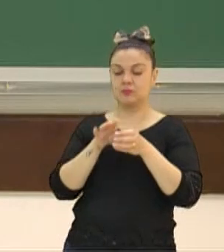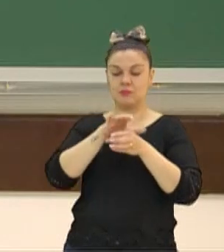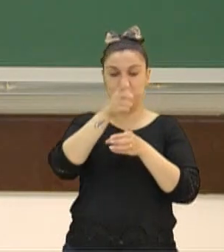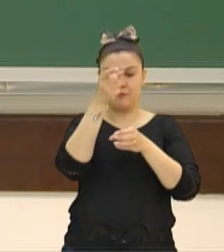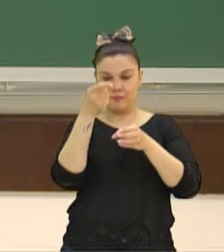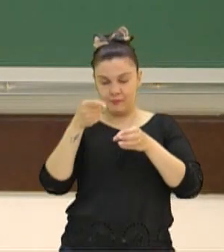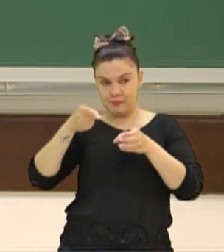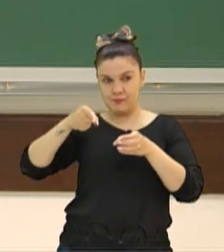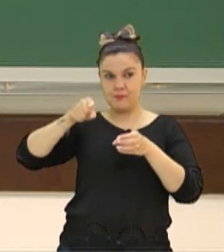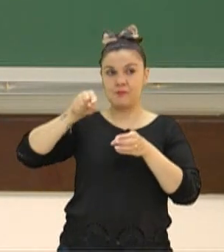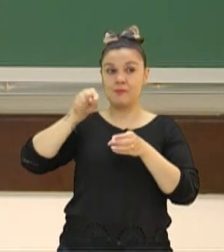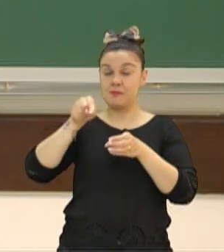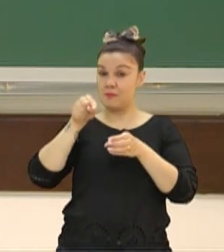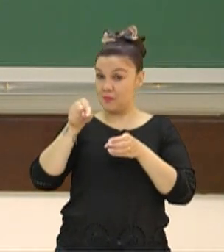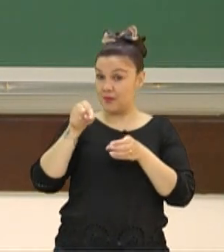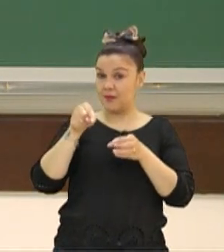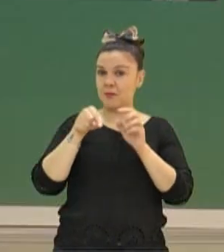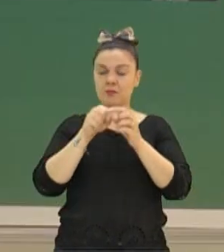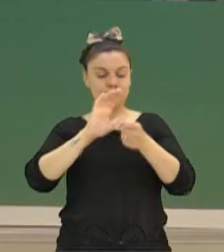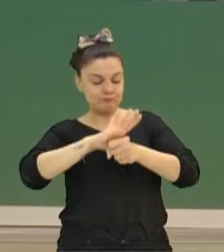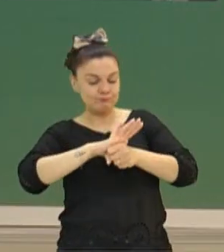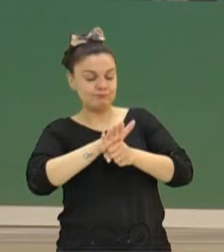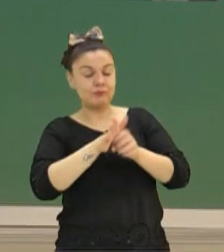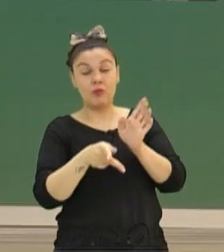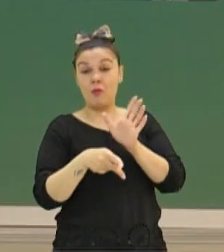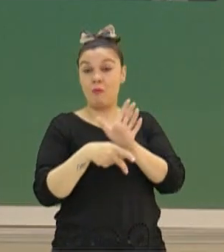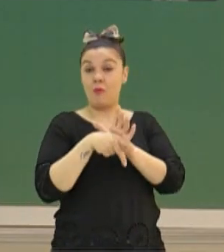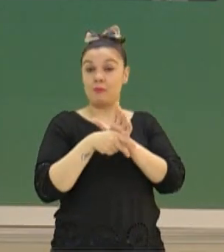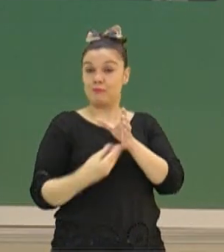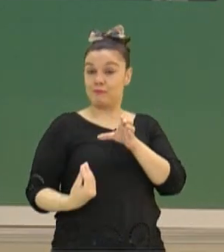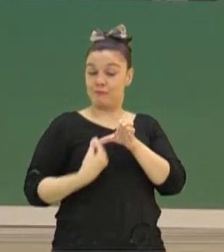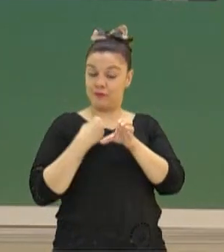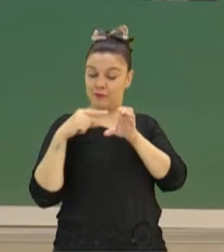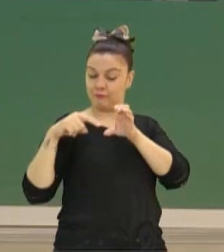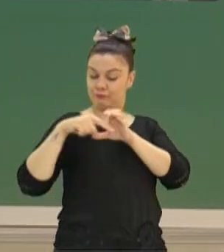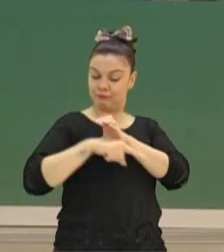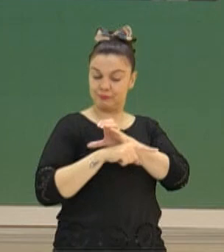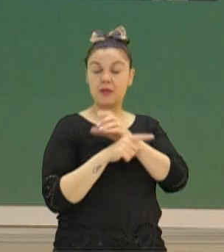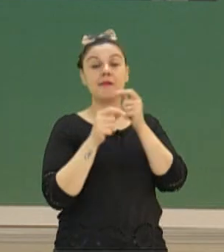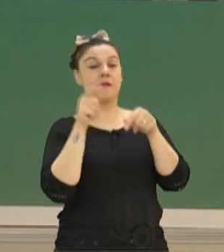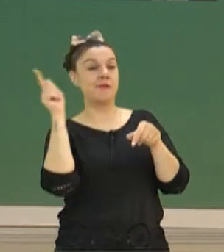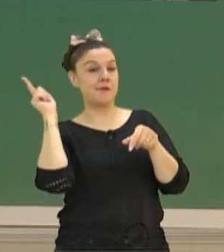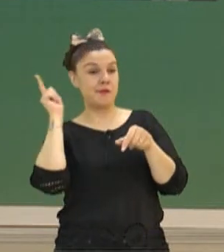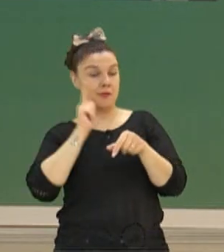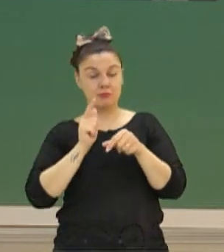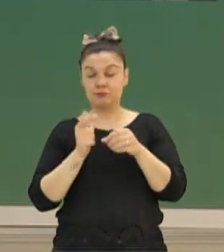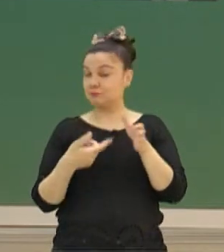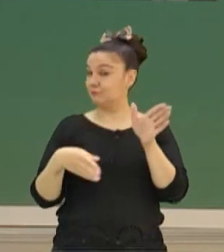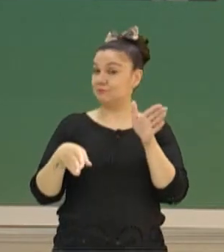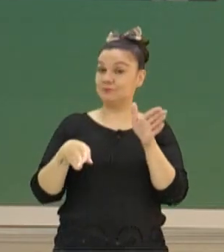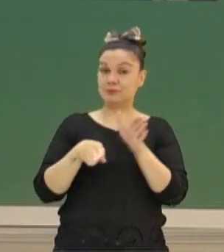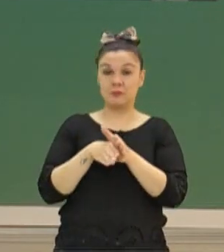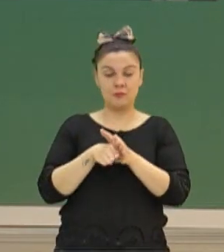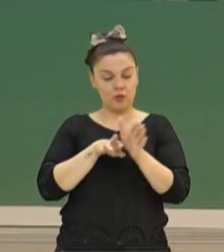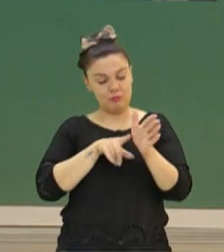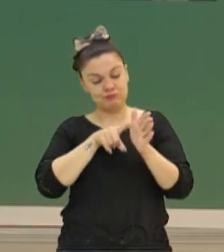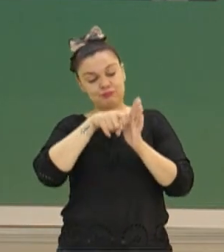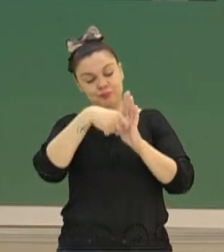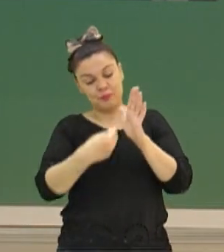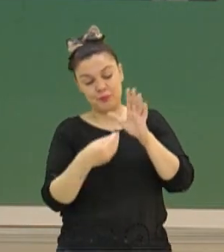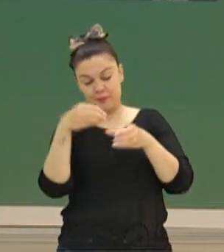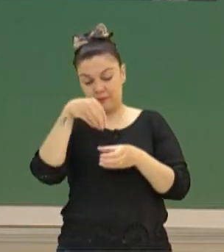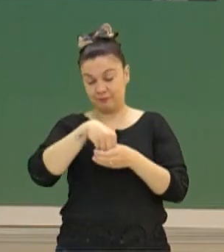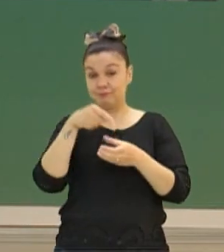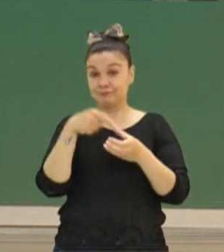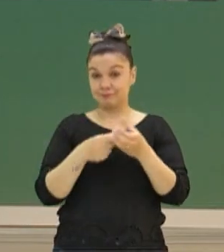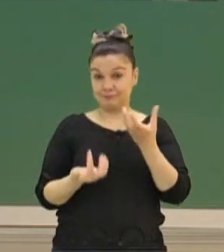dessa curvinha, para poder impedir a entrada de micro-organismos. E aí, esses micro-organismos não se reproduziram dentro